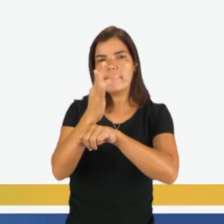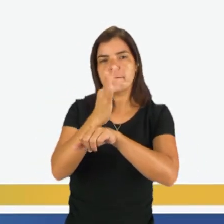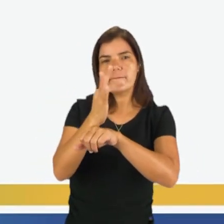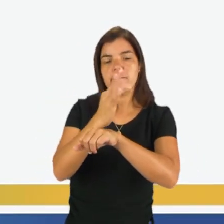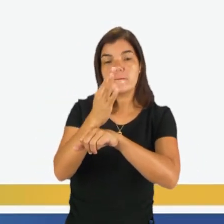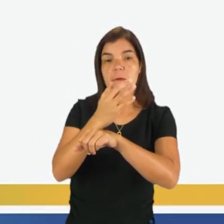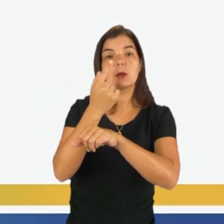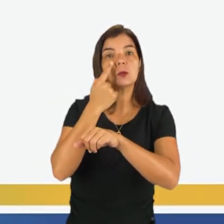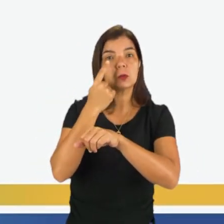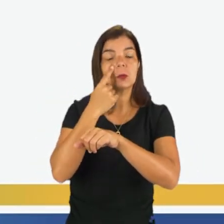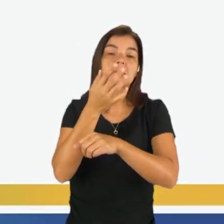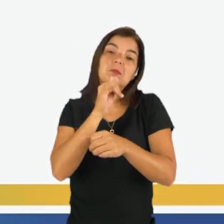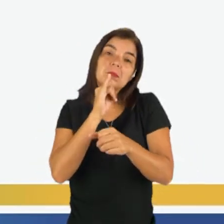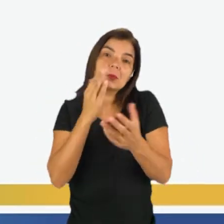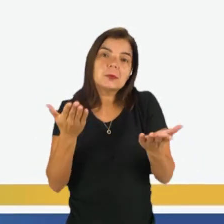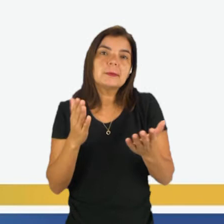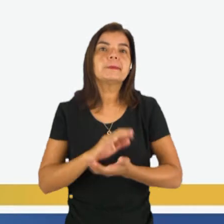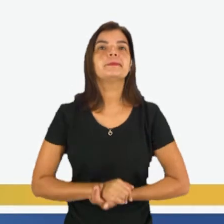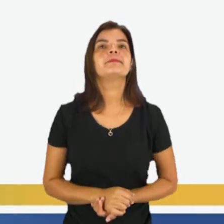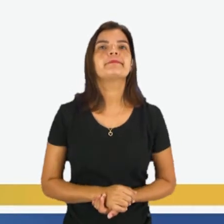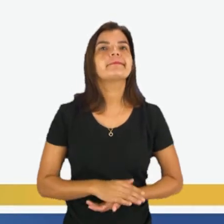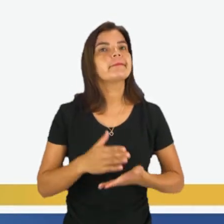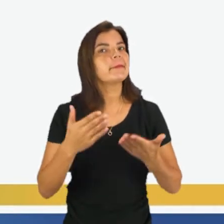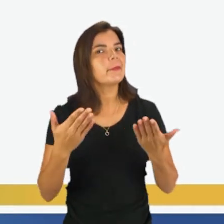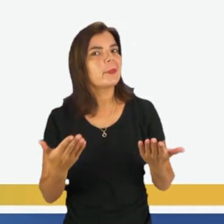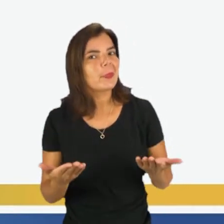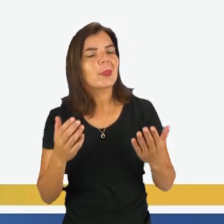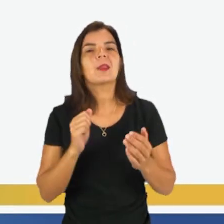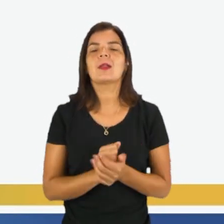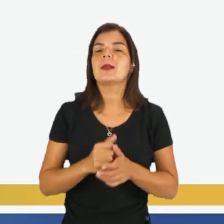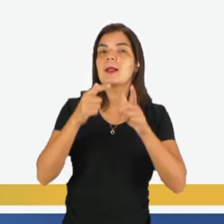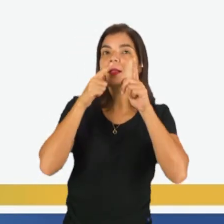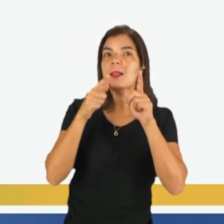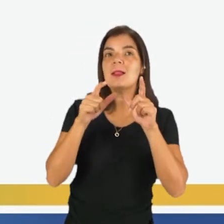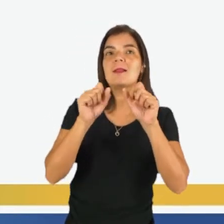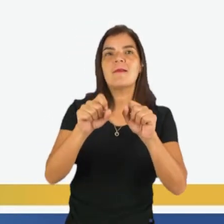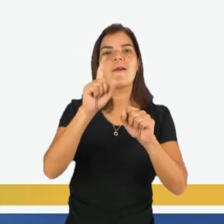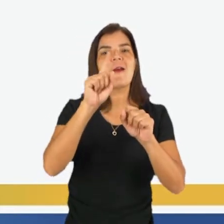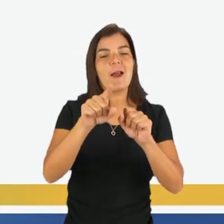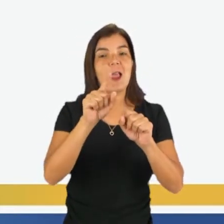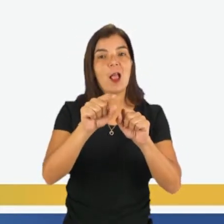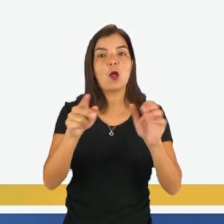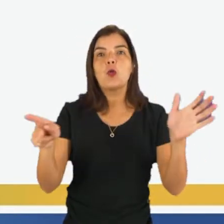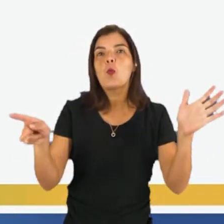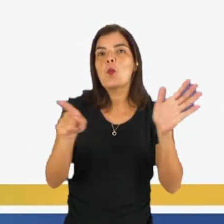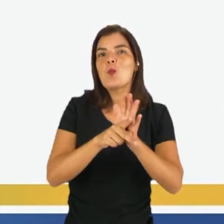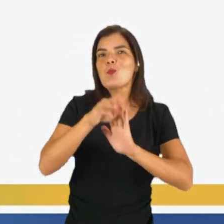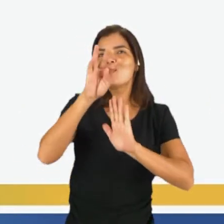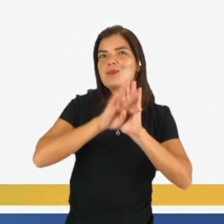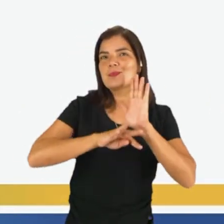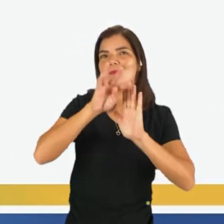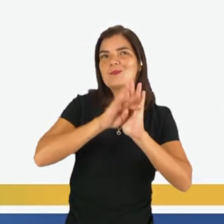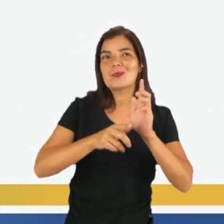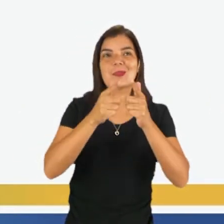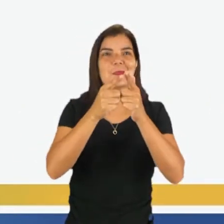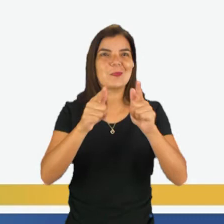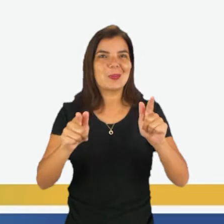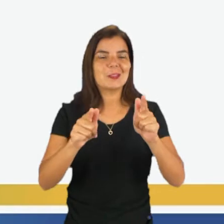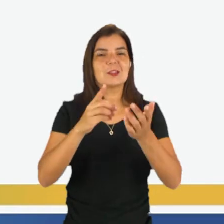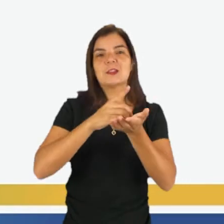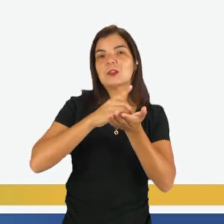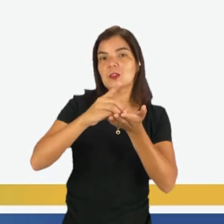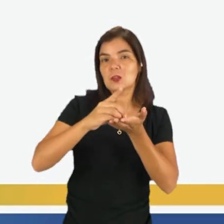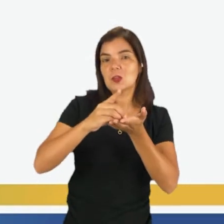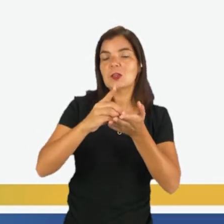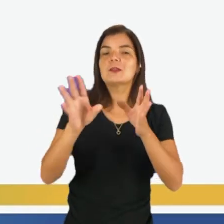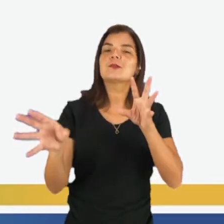de um filme, por exemplo. Então, a linguagem é o objeto do próprio texto.